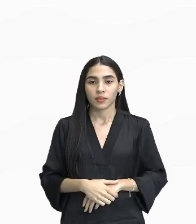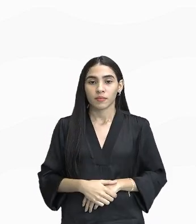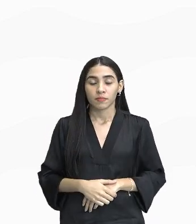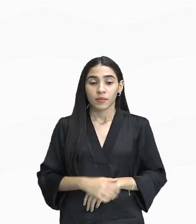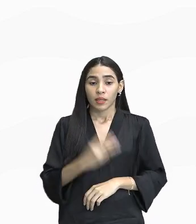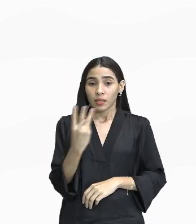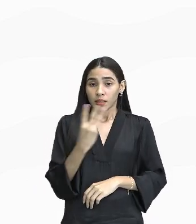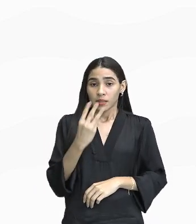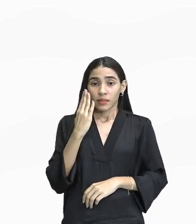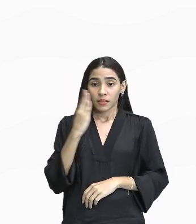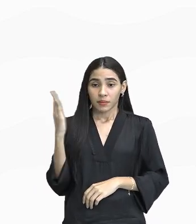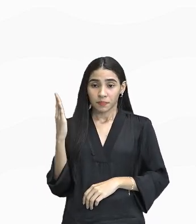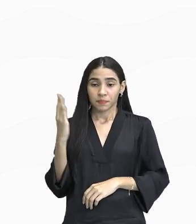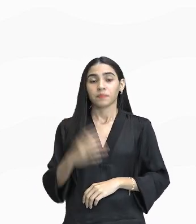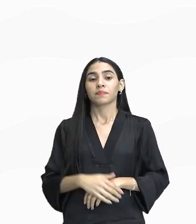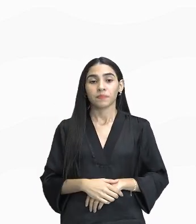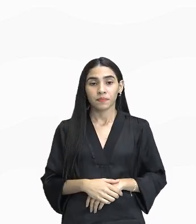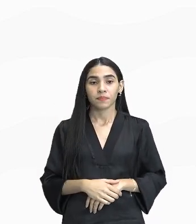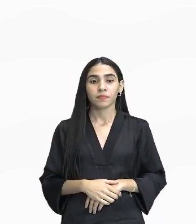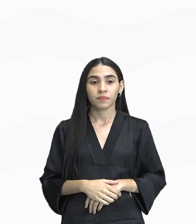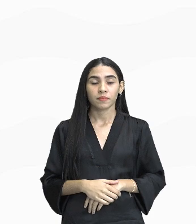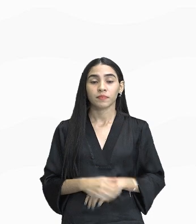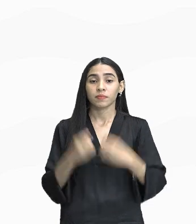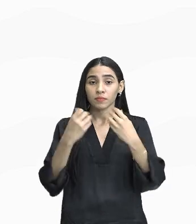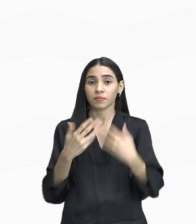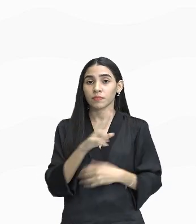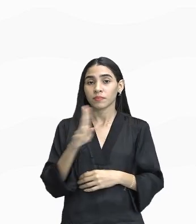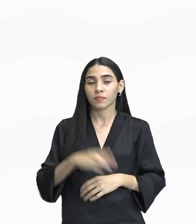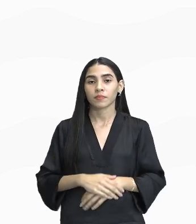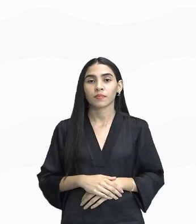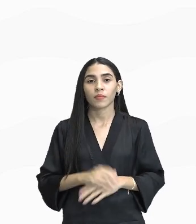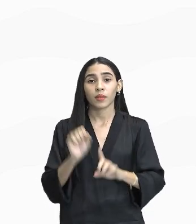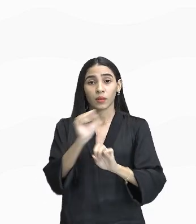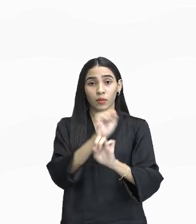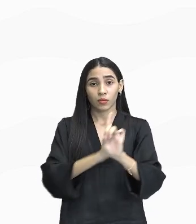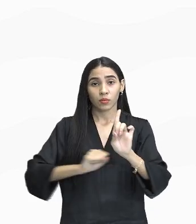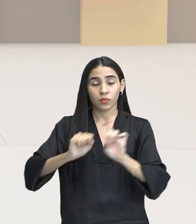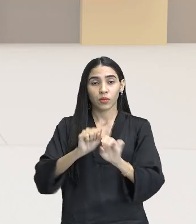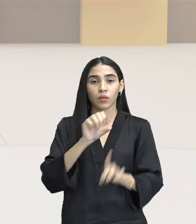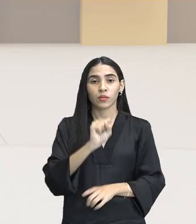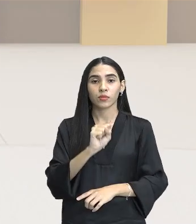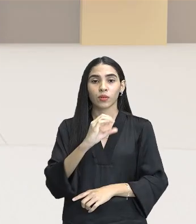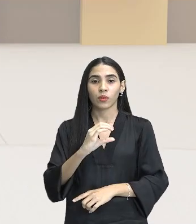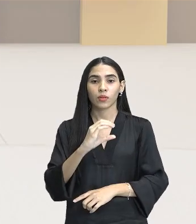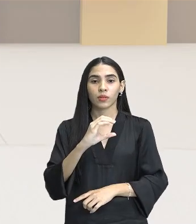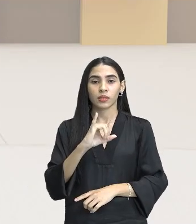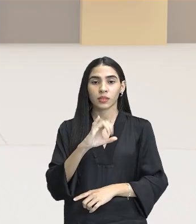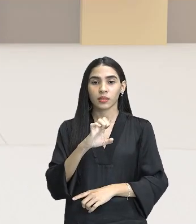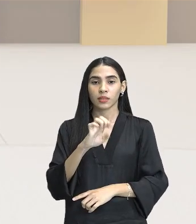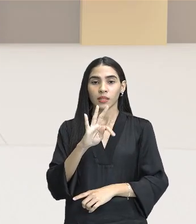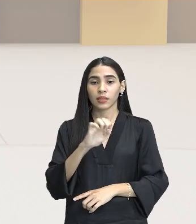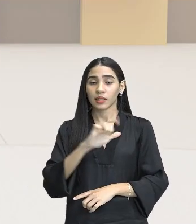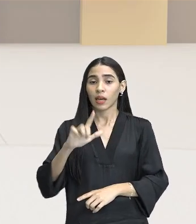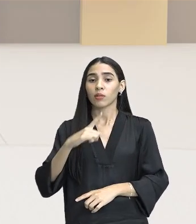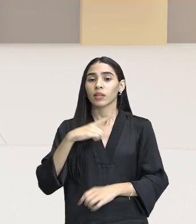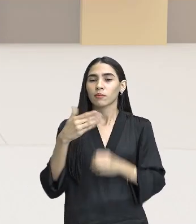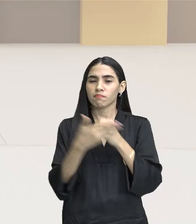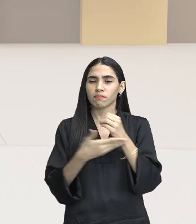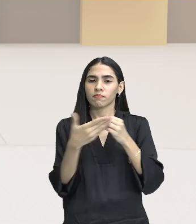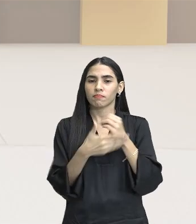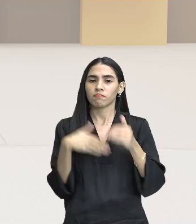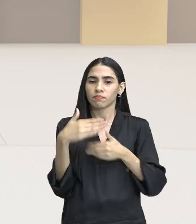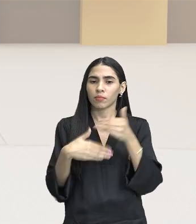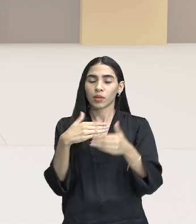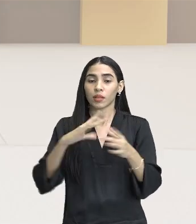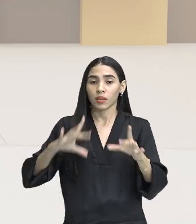na terceira abordagem, né, é denominado o quê? De societal. Tá? Ela é baseada no processo